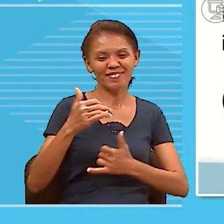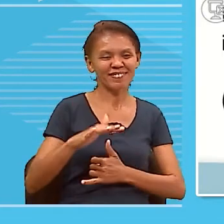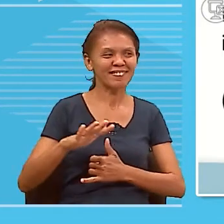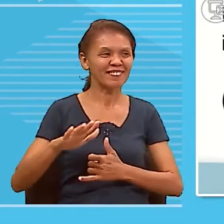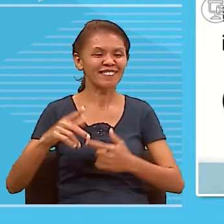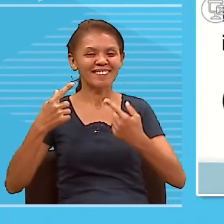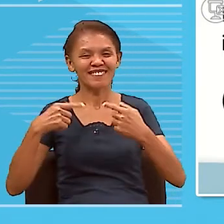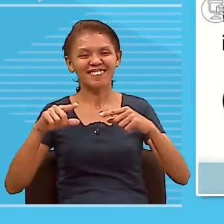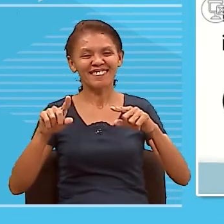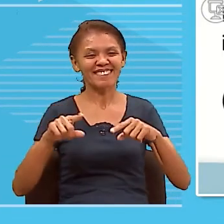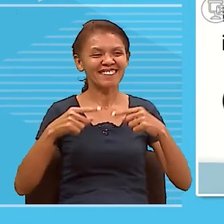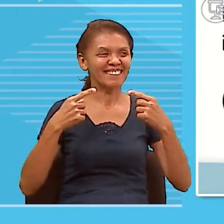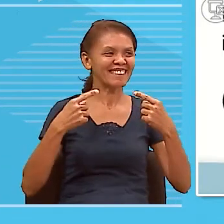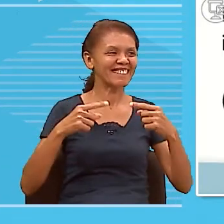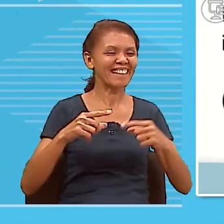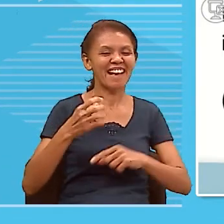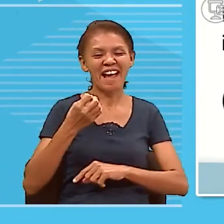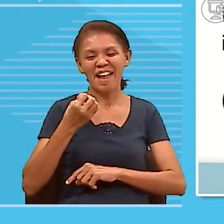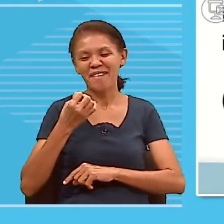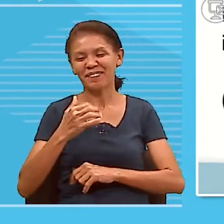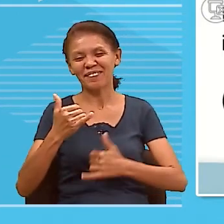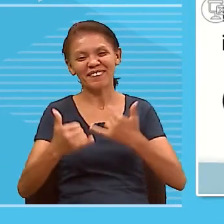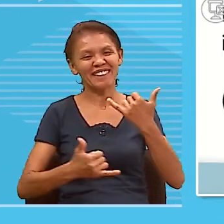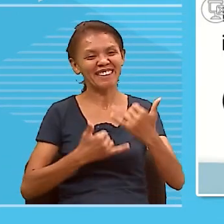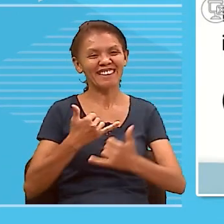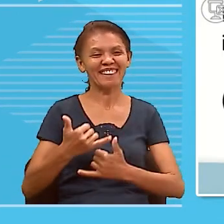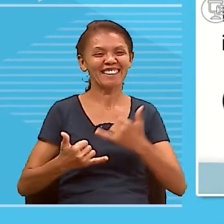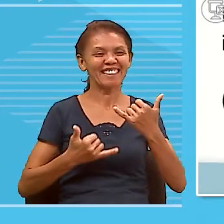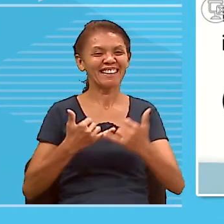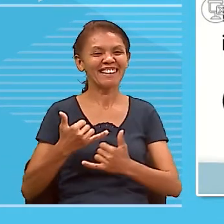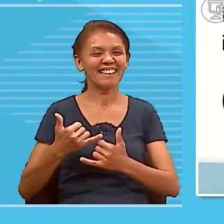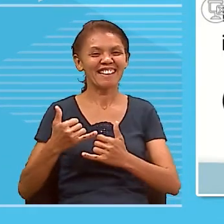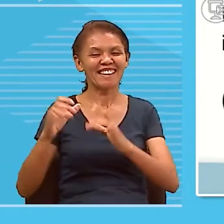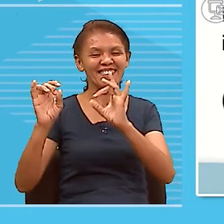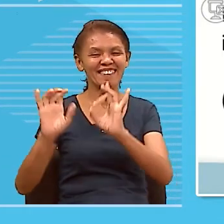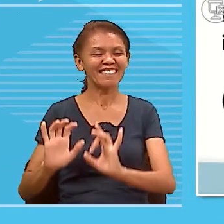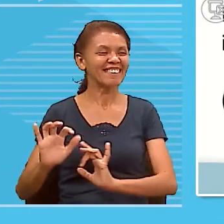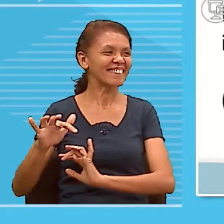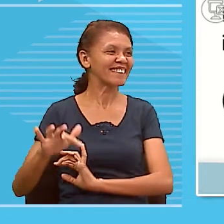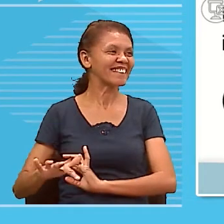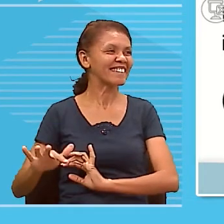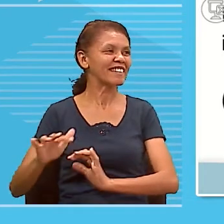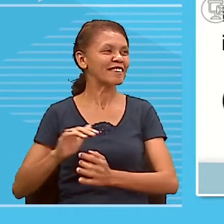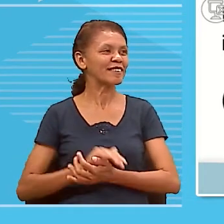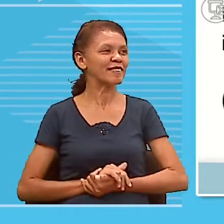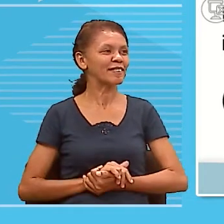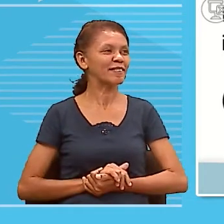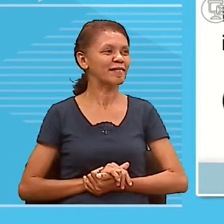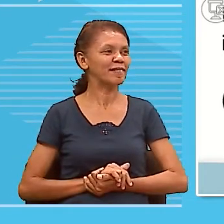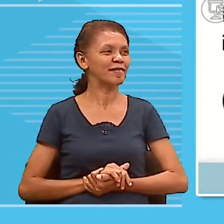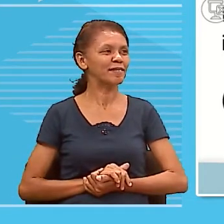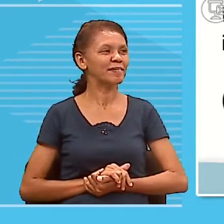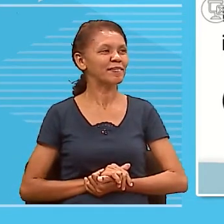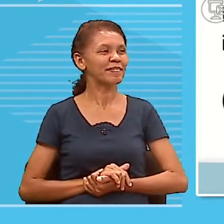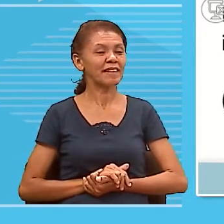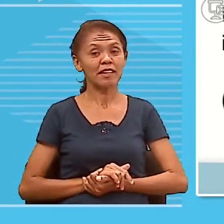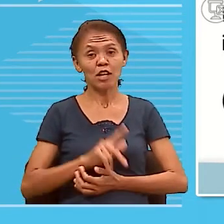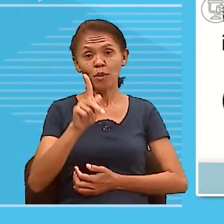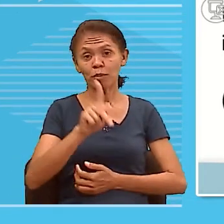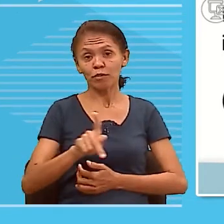como é bom como é bom entre as crianças daquele tempo na hora de formar grupos para brincar